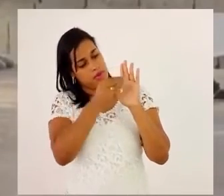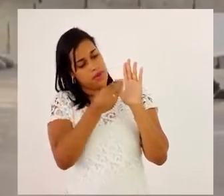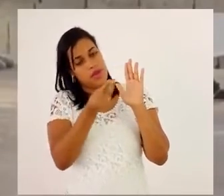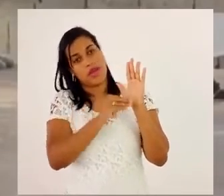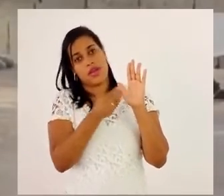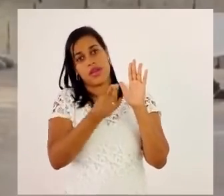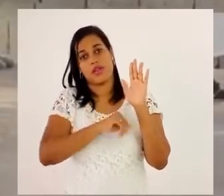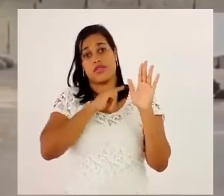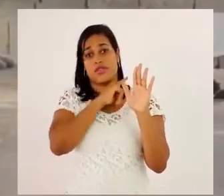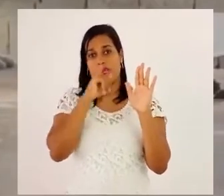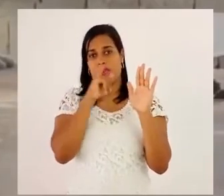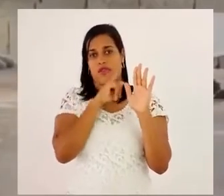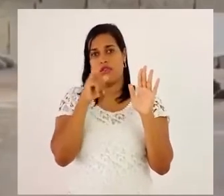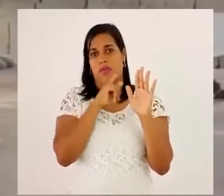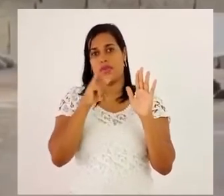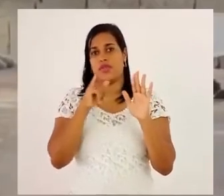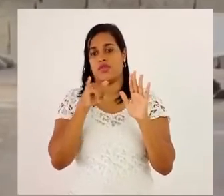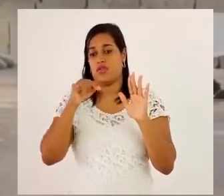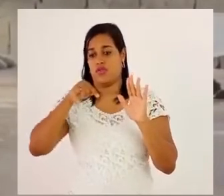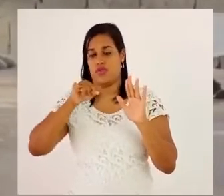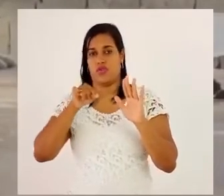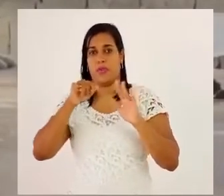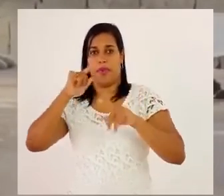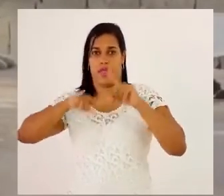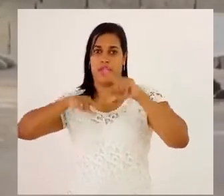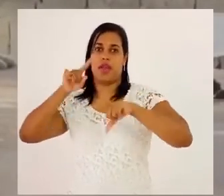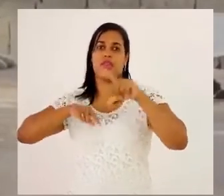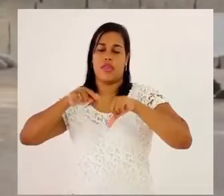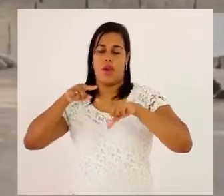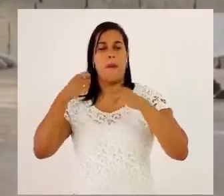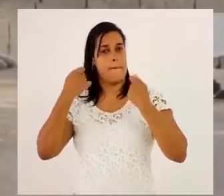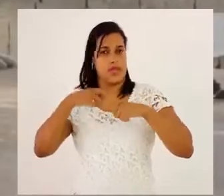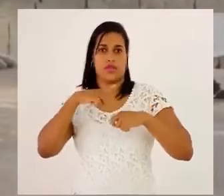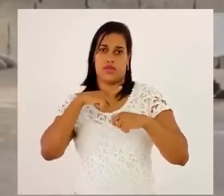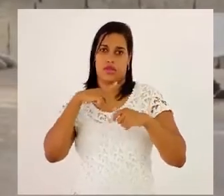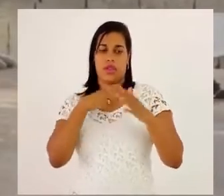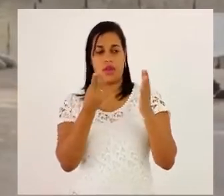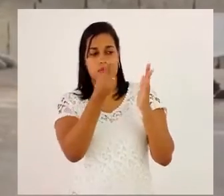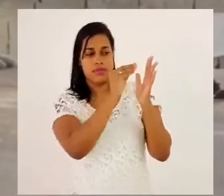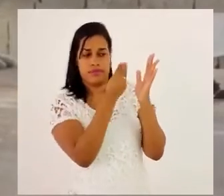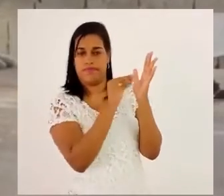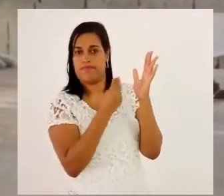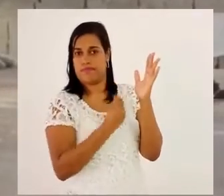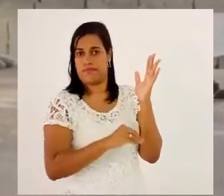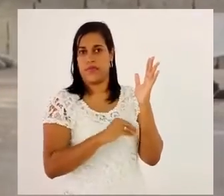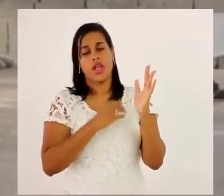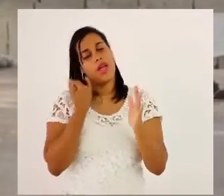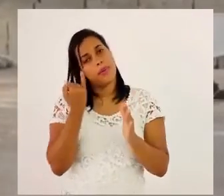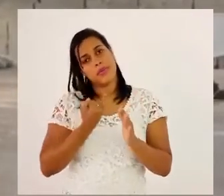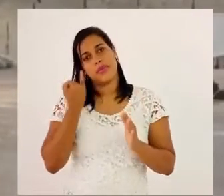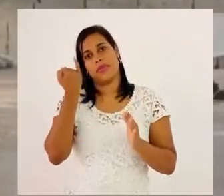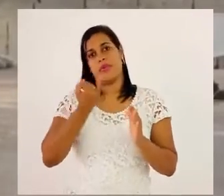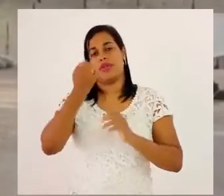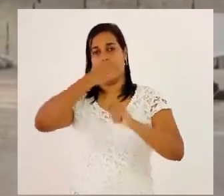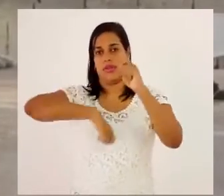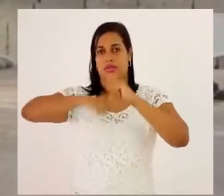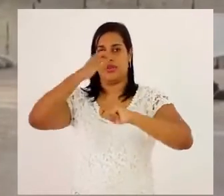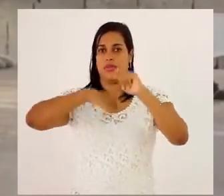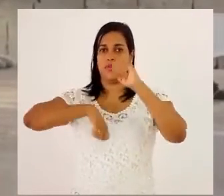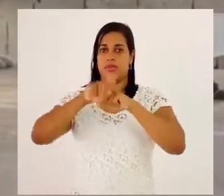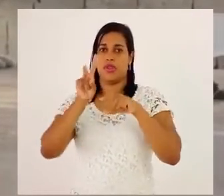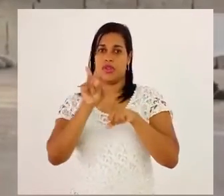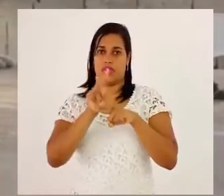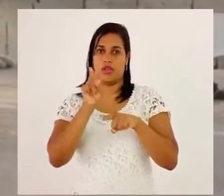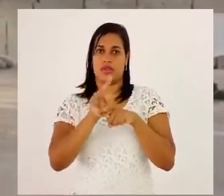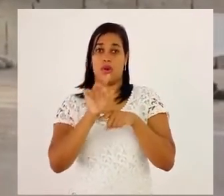as informações básicas do equipamento. Então, apenas esse preenchimento já é uma medida administrativa. Outra que